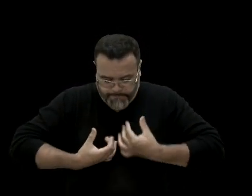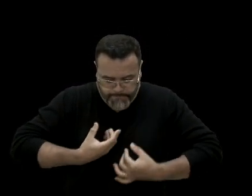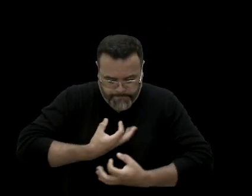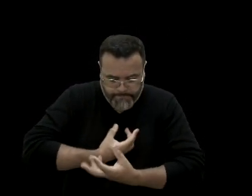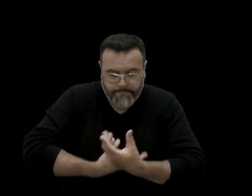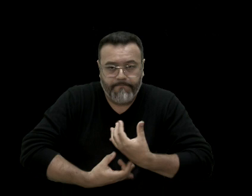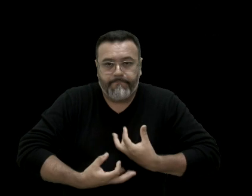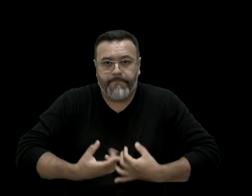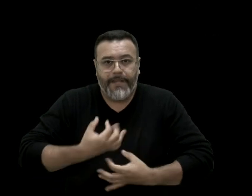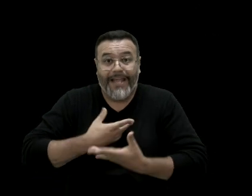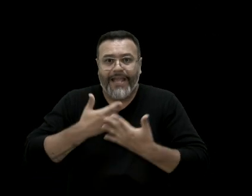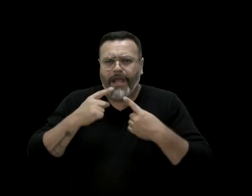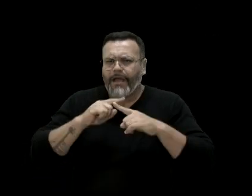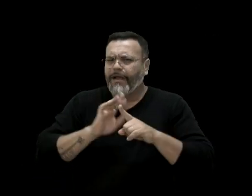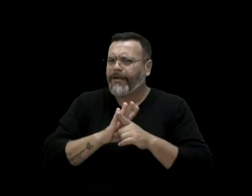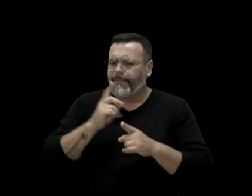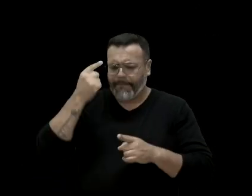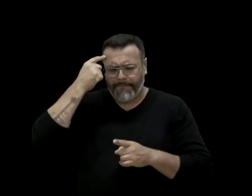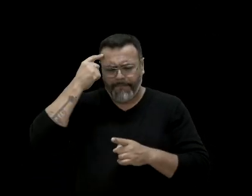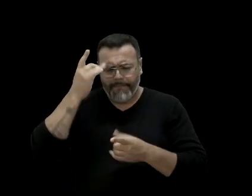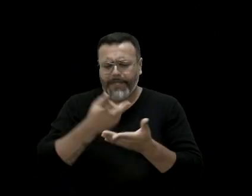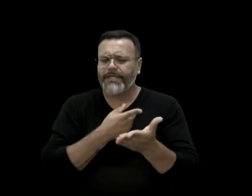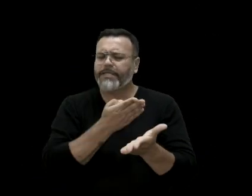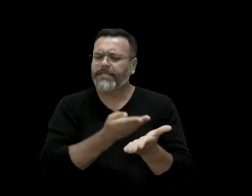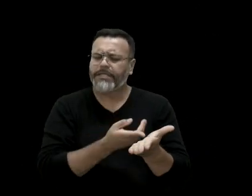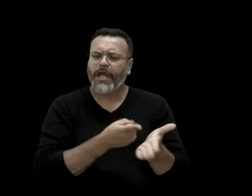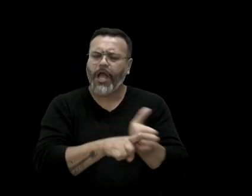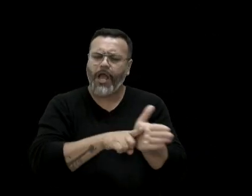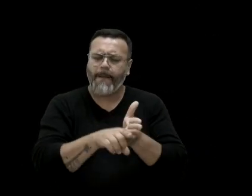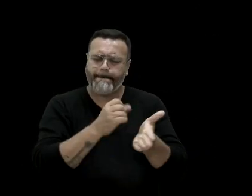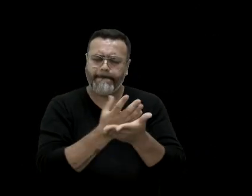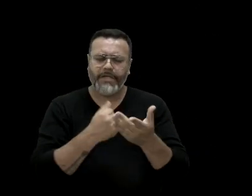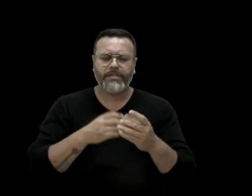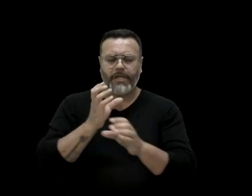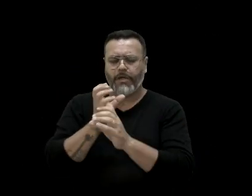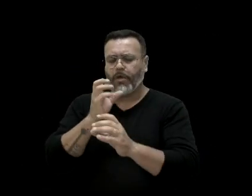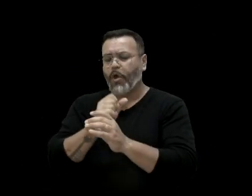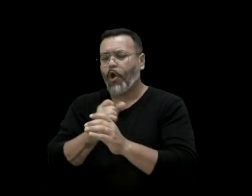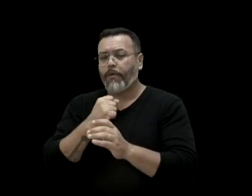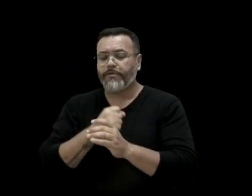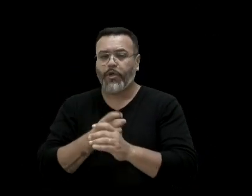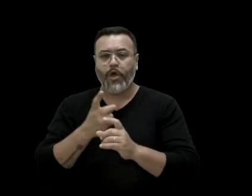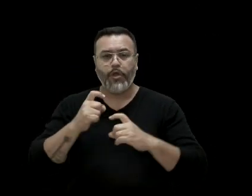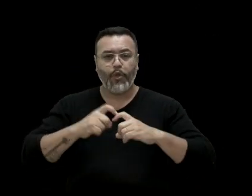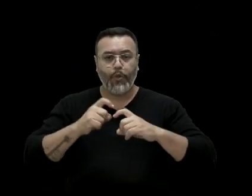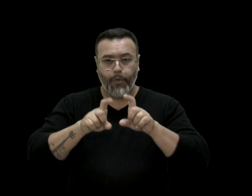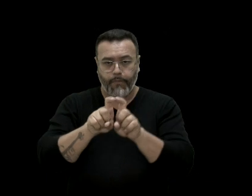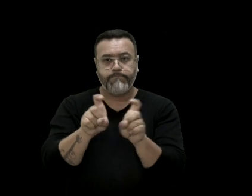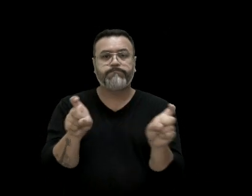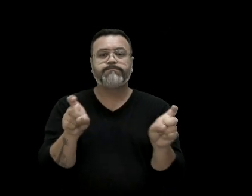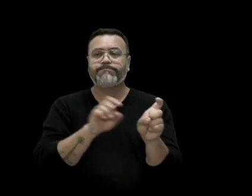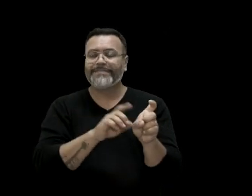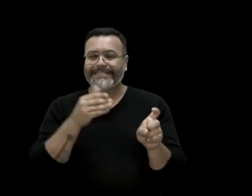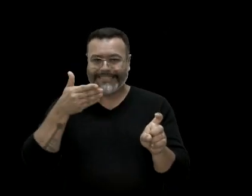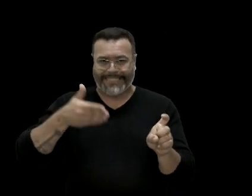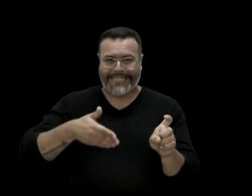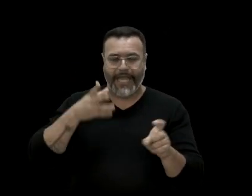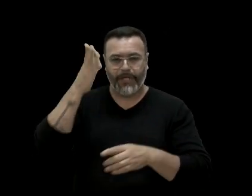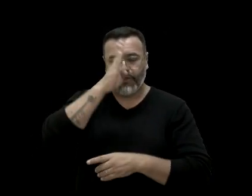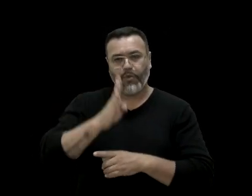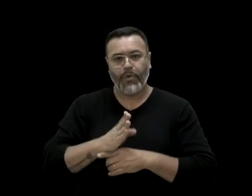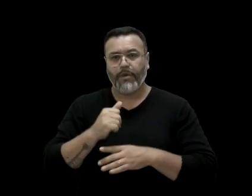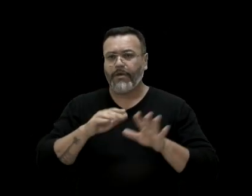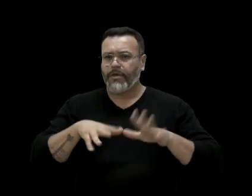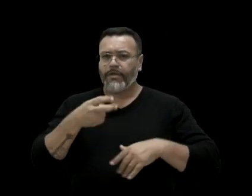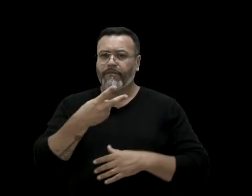Ressaltando que, segundo a pesquisa realizada pelo Observatório Obstétrico Brasileiro, também em 2022, estima-se que